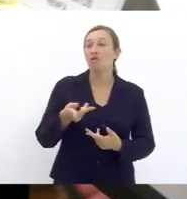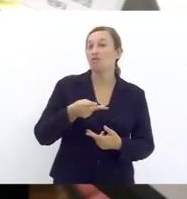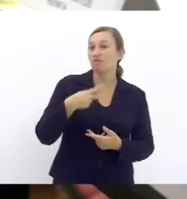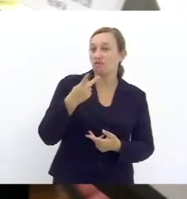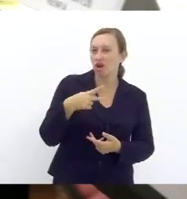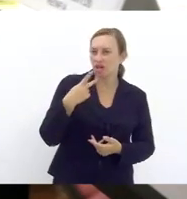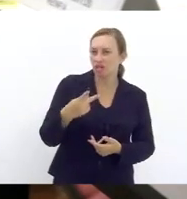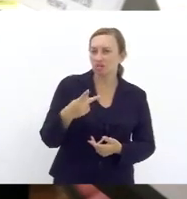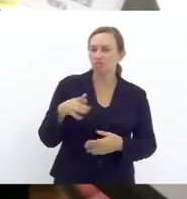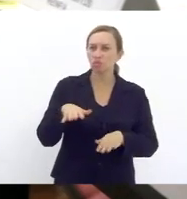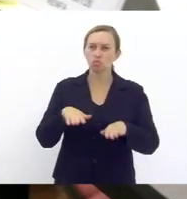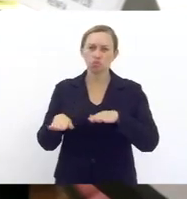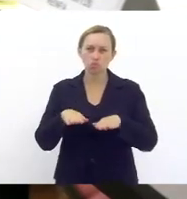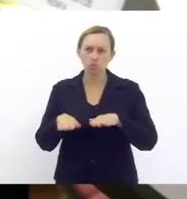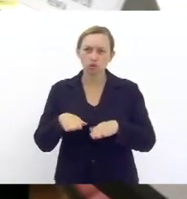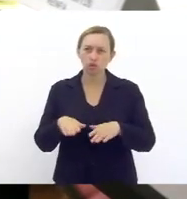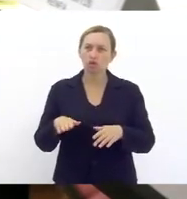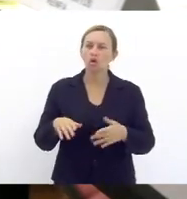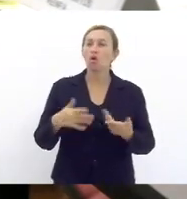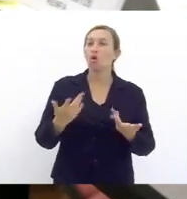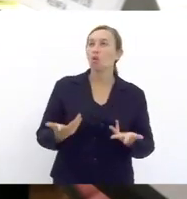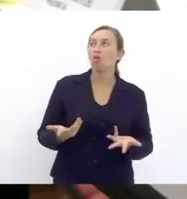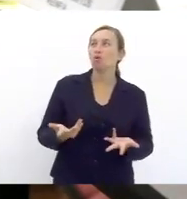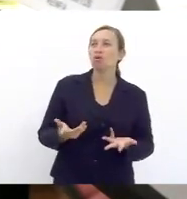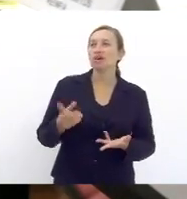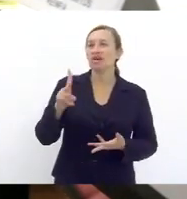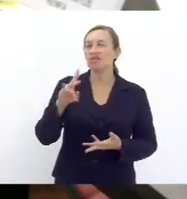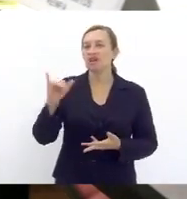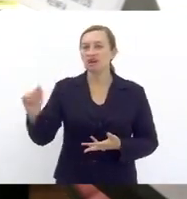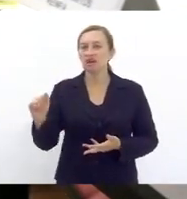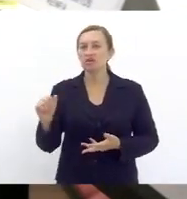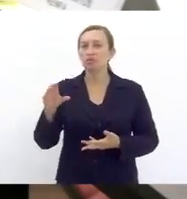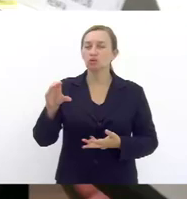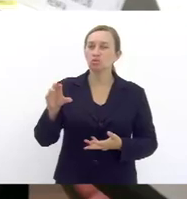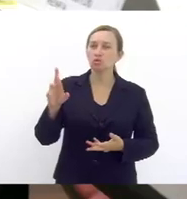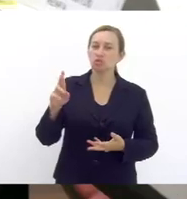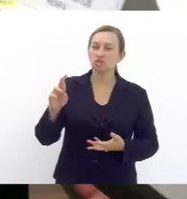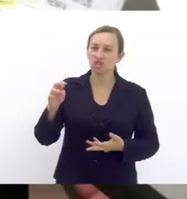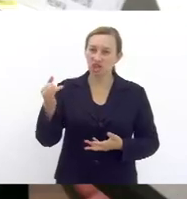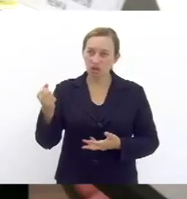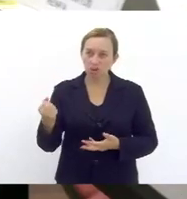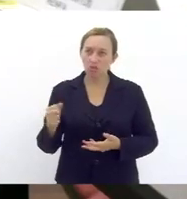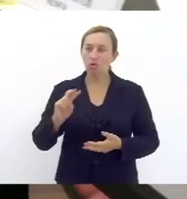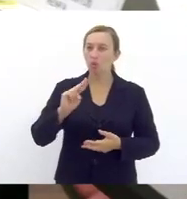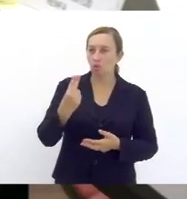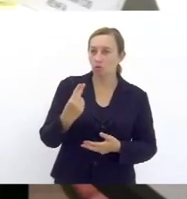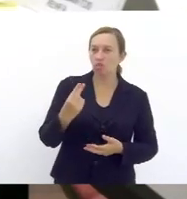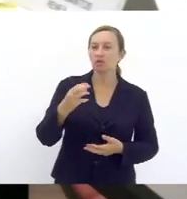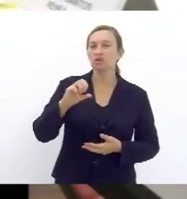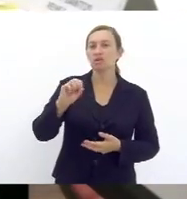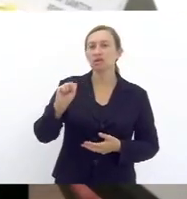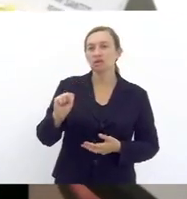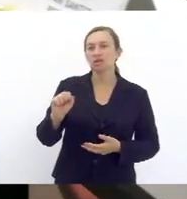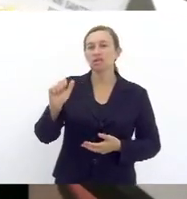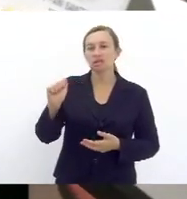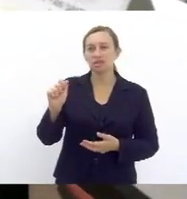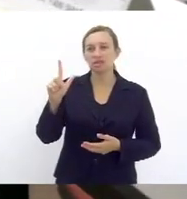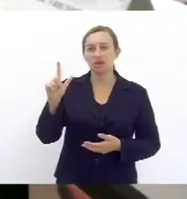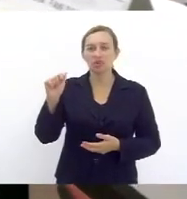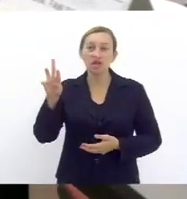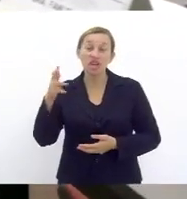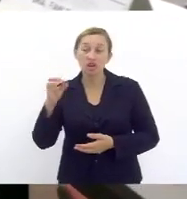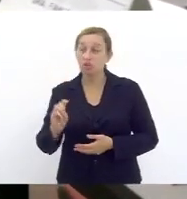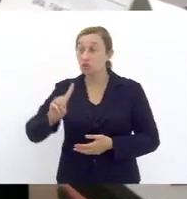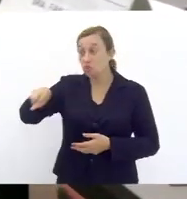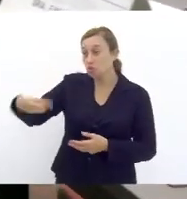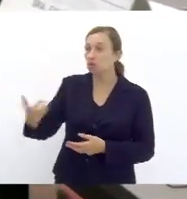do jacarezinho ou da Vila do Cruzeiro lá da do complexo do Salgueiro é tantas outras